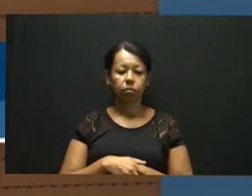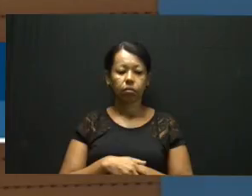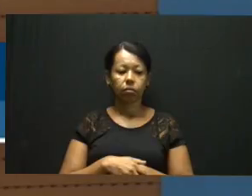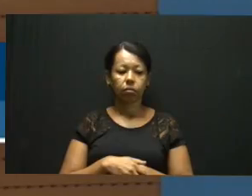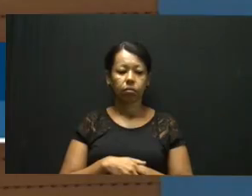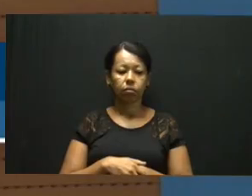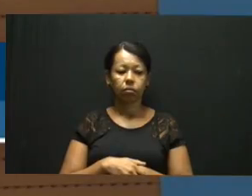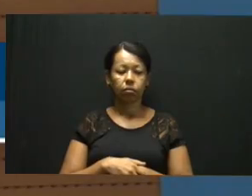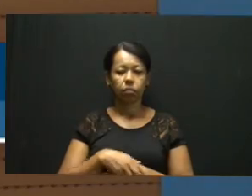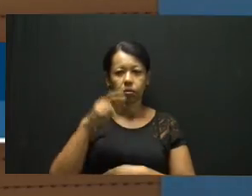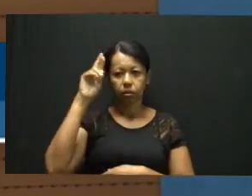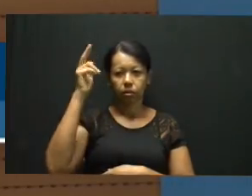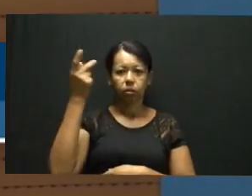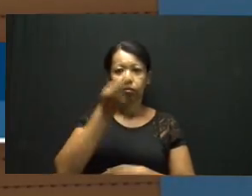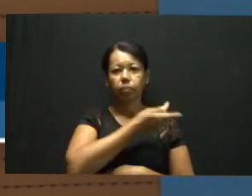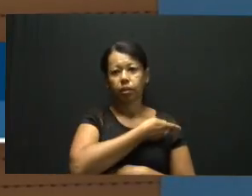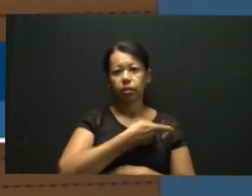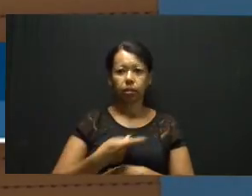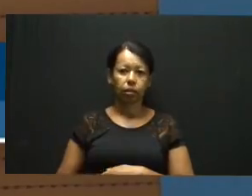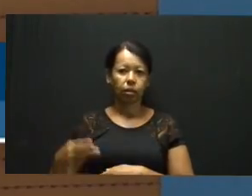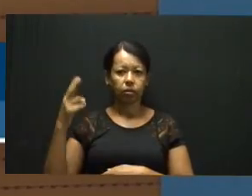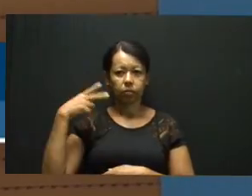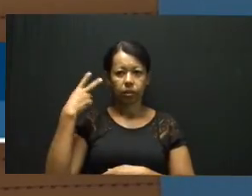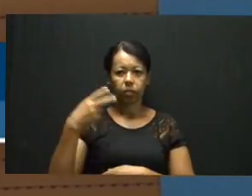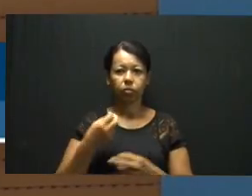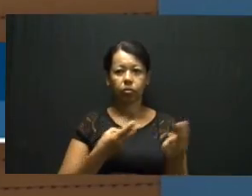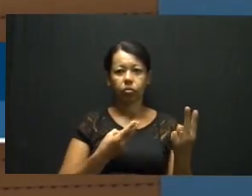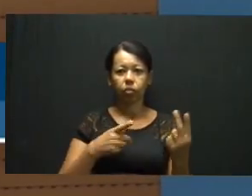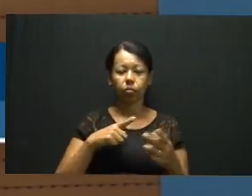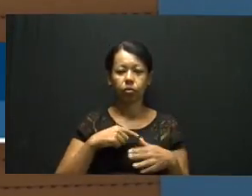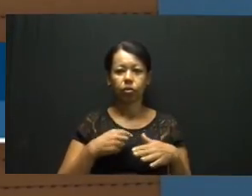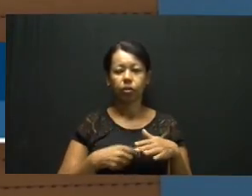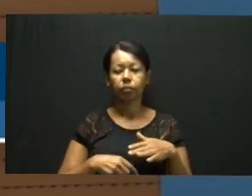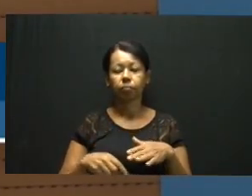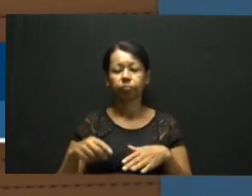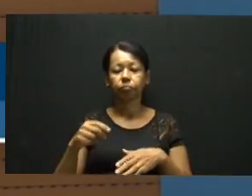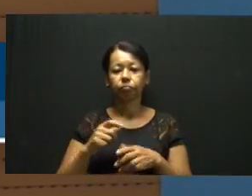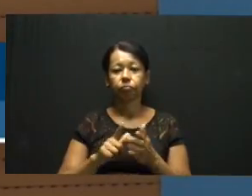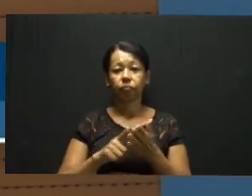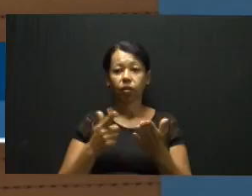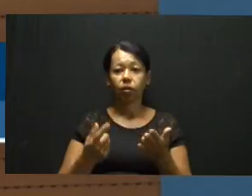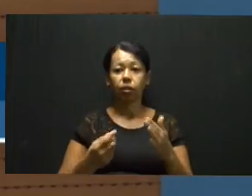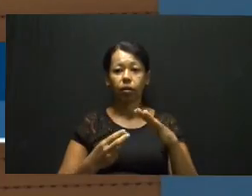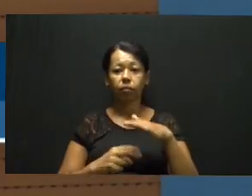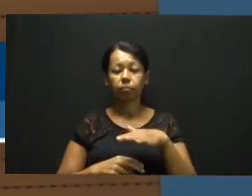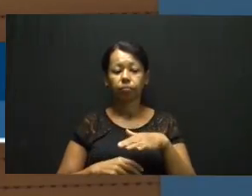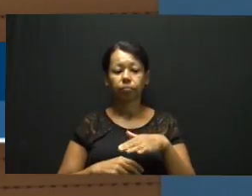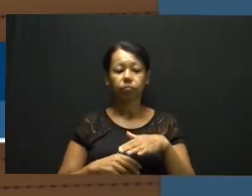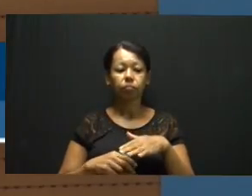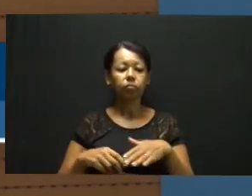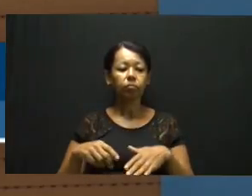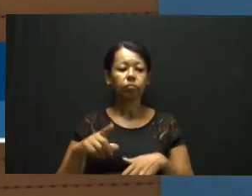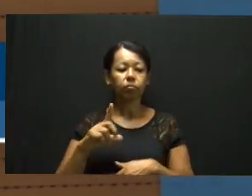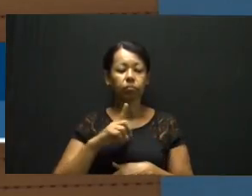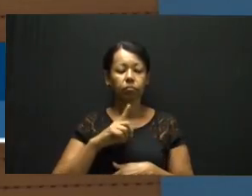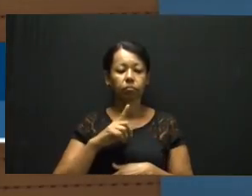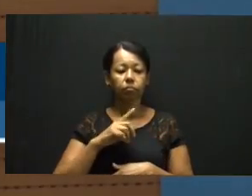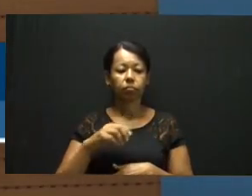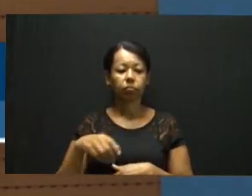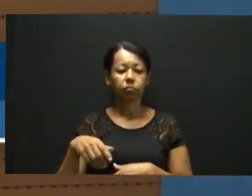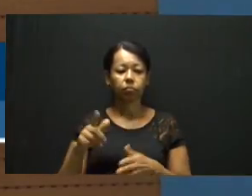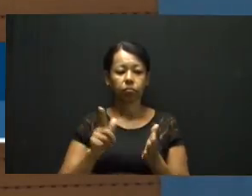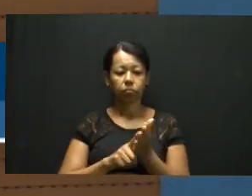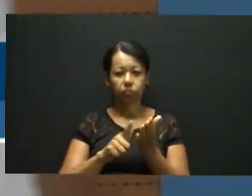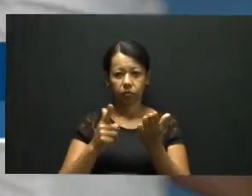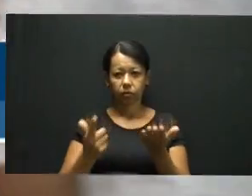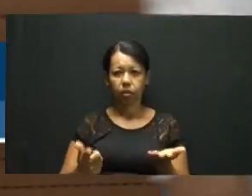Senhor presidente, nobres vereadores, conforme matéria do jornal A Tribuna, de 31 de janeiro de 2017, na página A4,